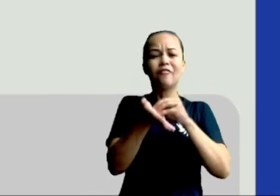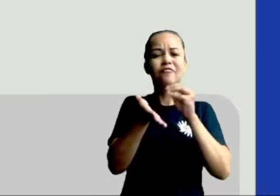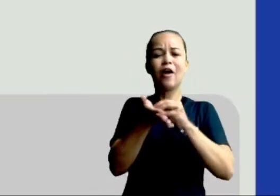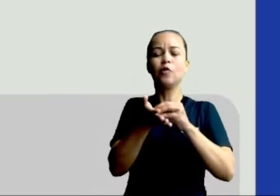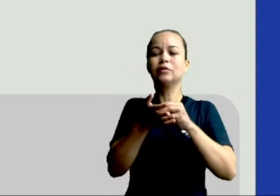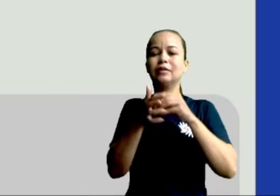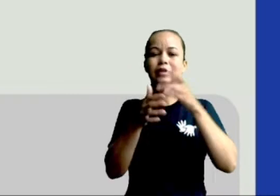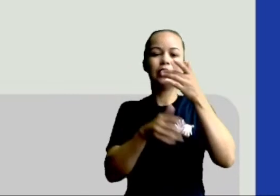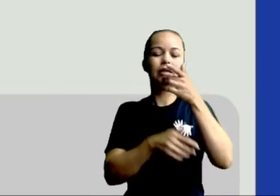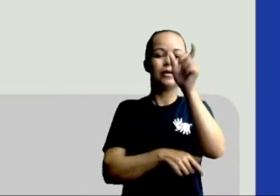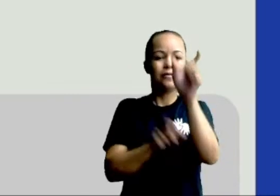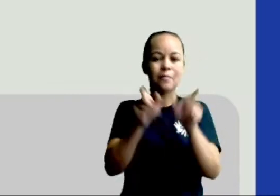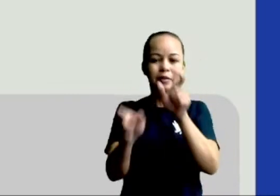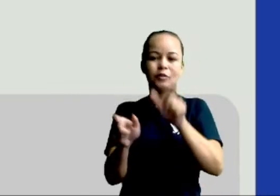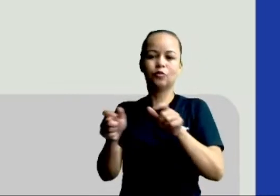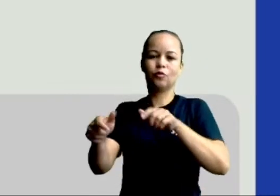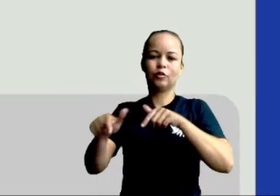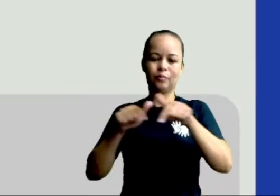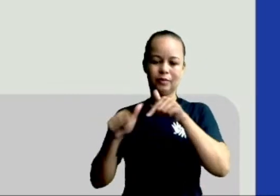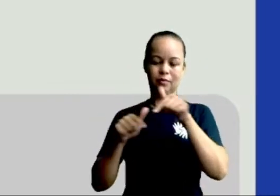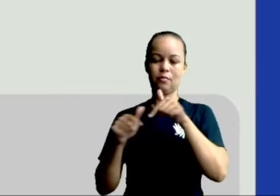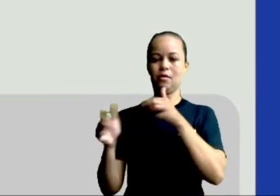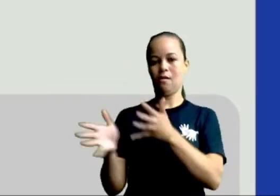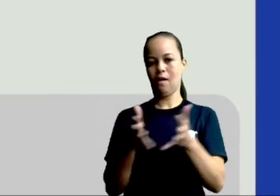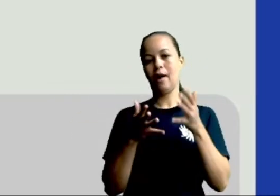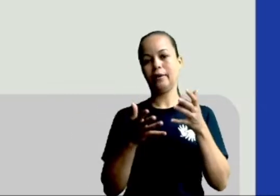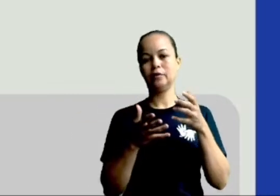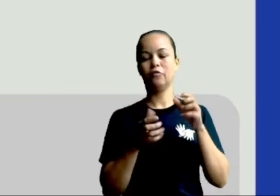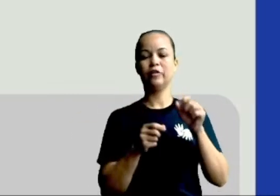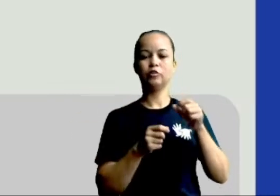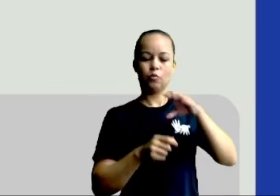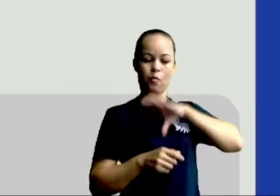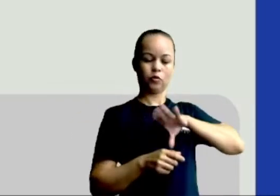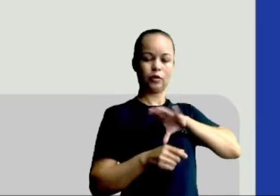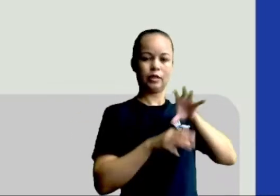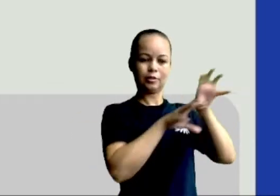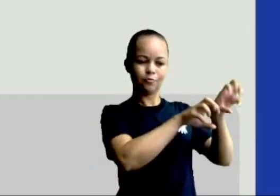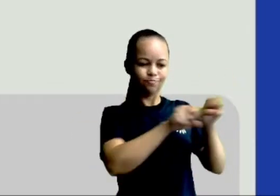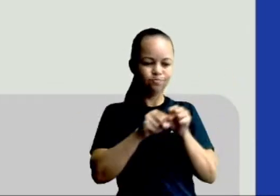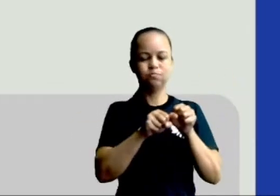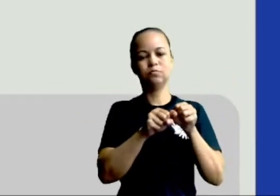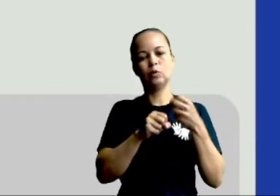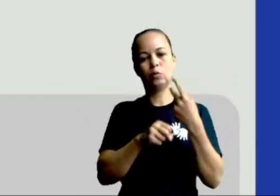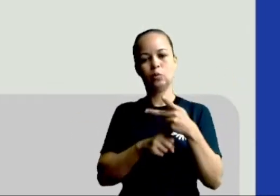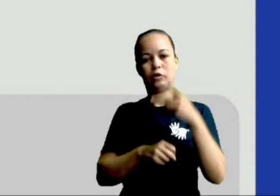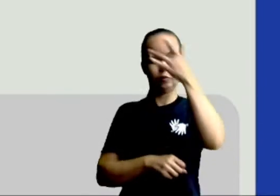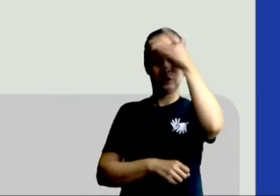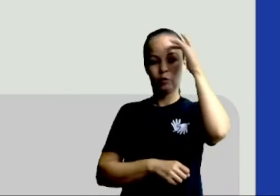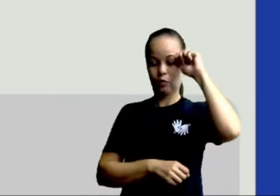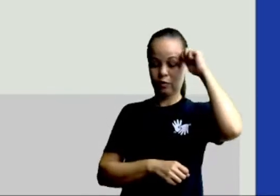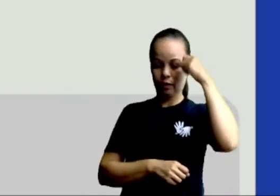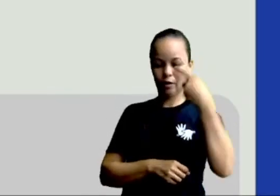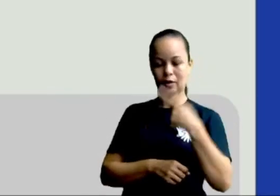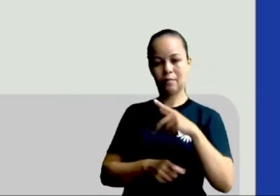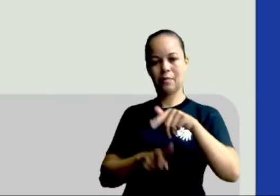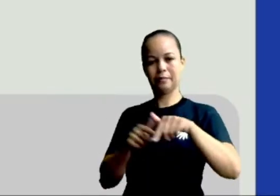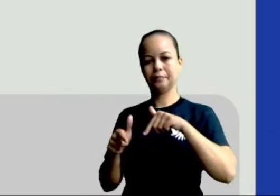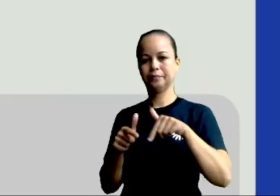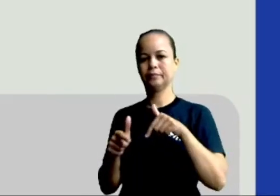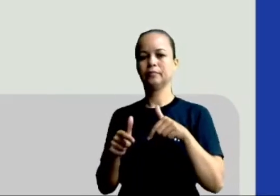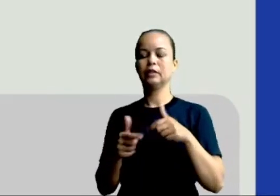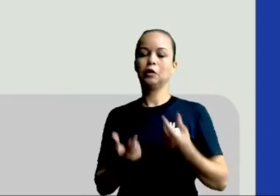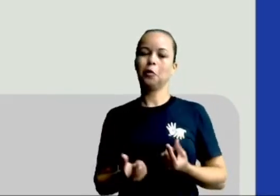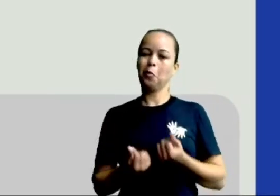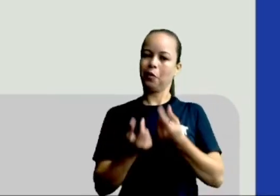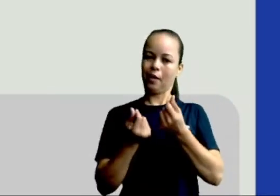lavoura foi o que fez com que os portugueses trouxessem os negros para cá. Então, transformando-se em uma atividade lucrativa para os